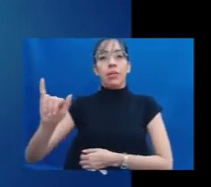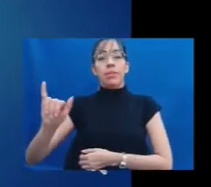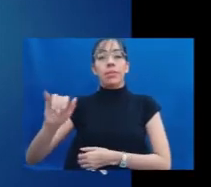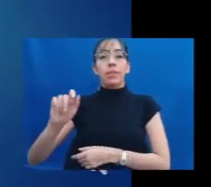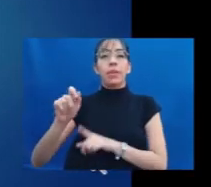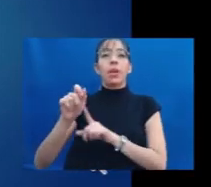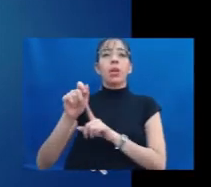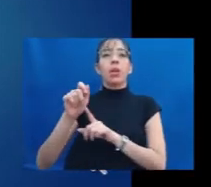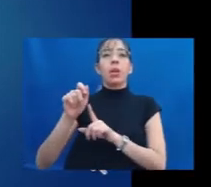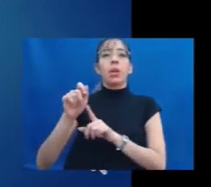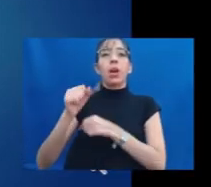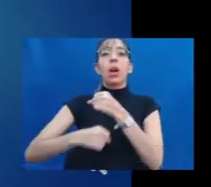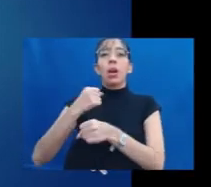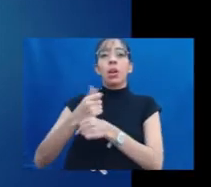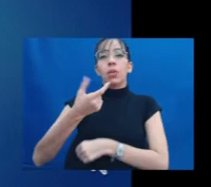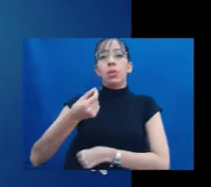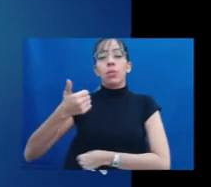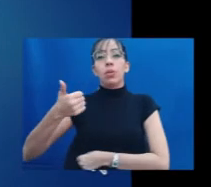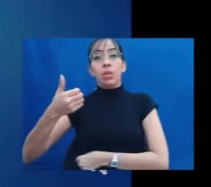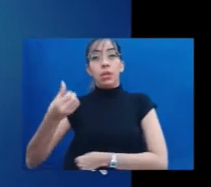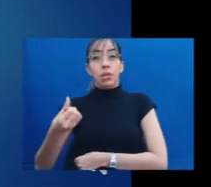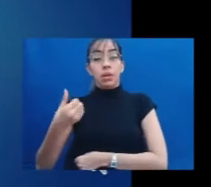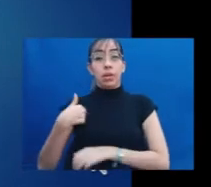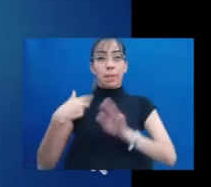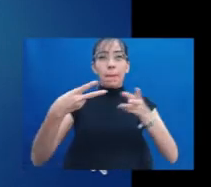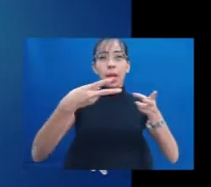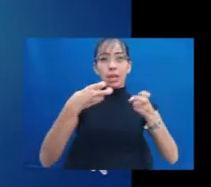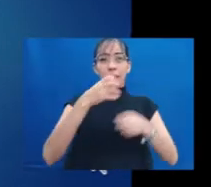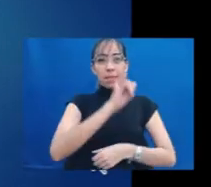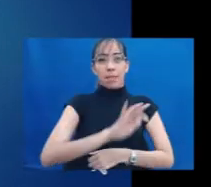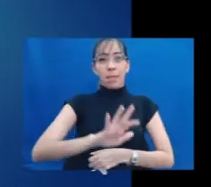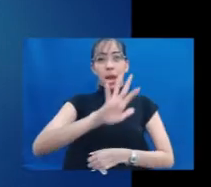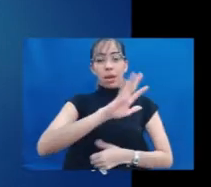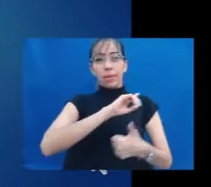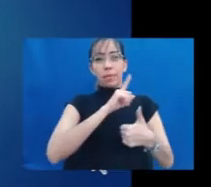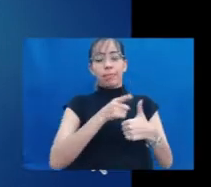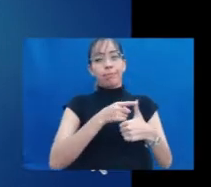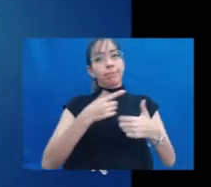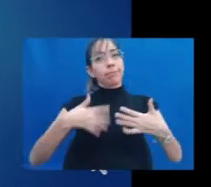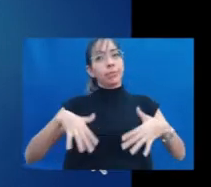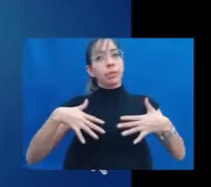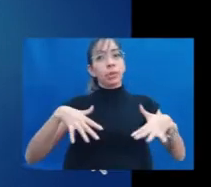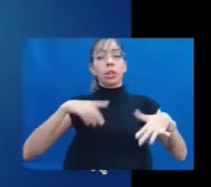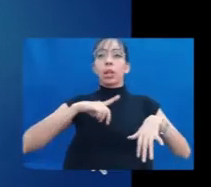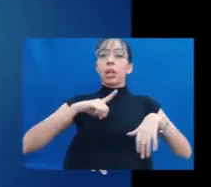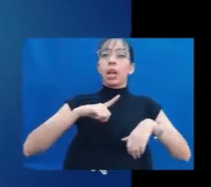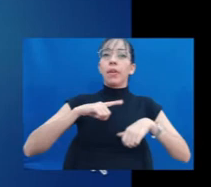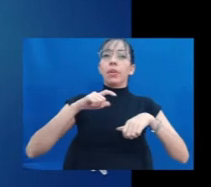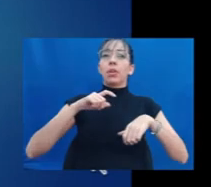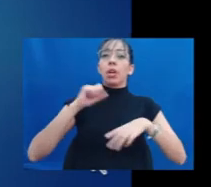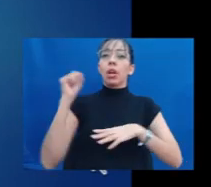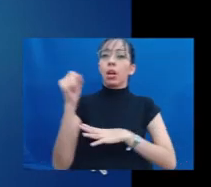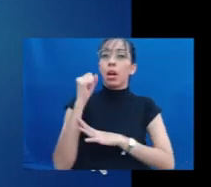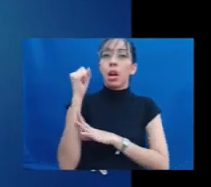de 2016. Então, na primeira imagem que eu apresento, vocês já podem perceber que foi algo